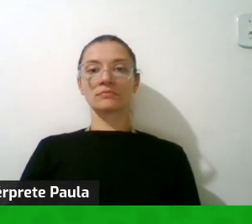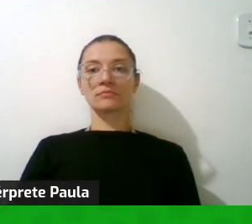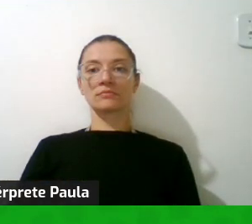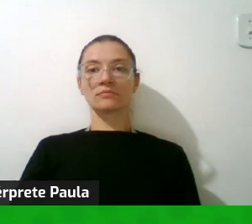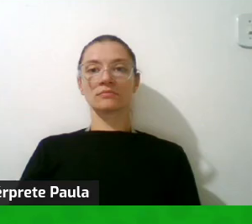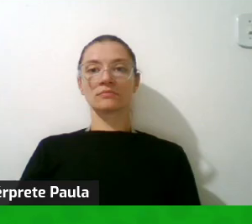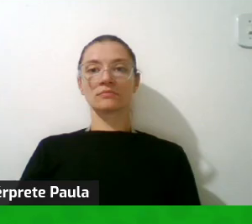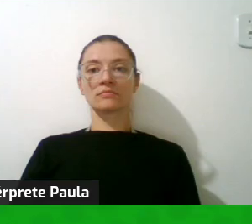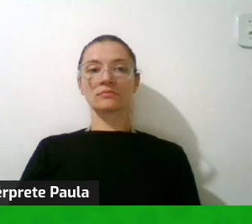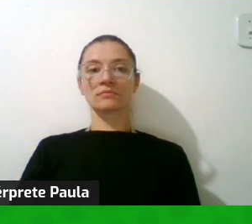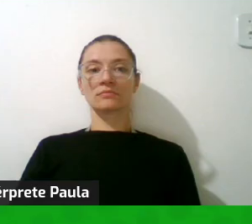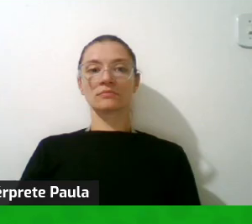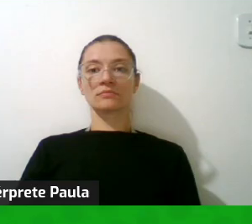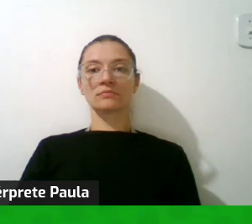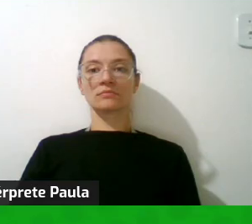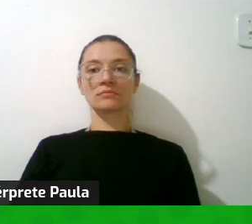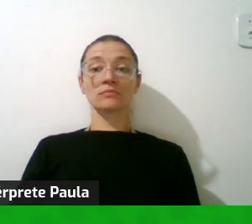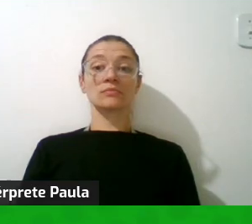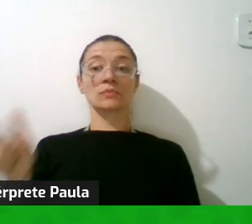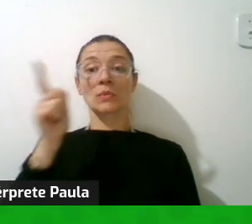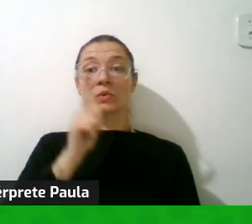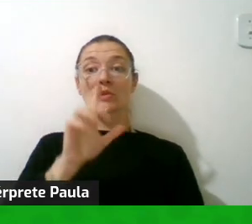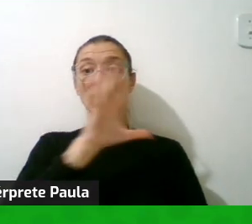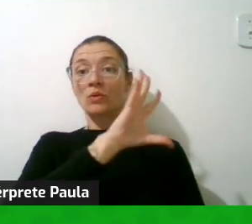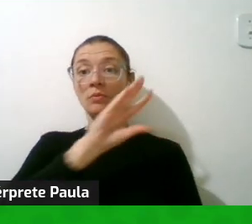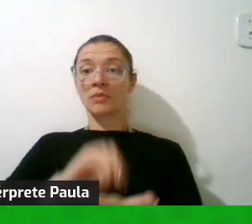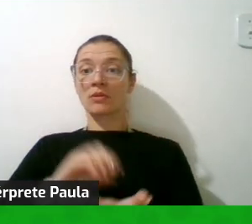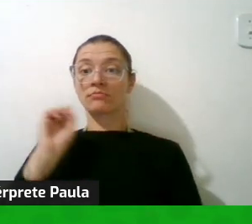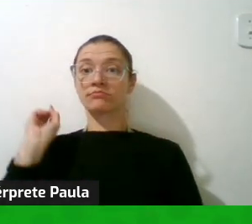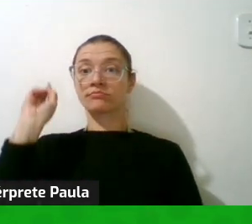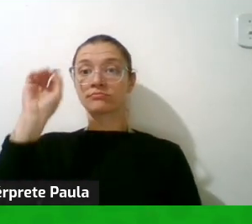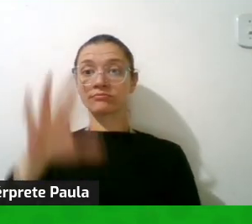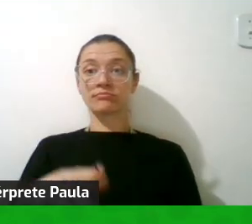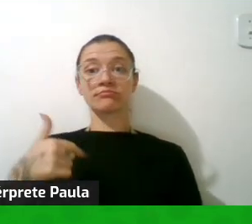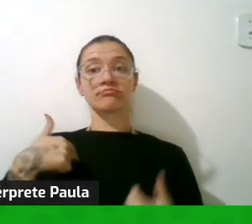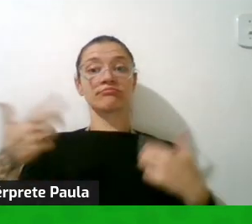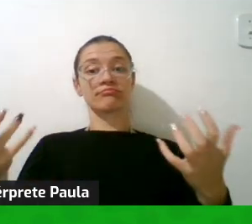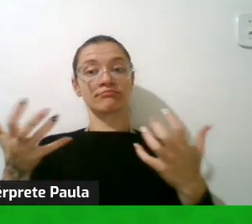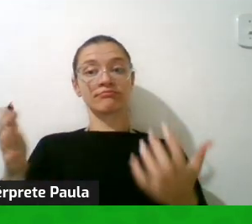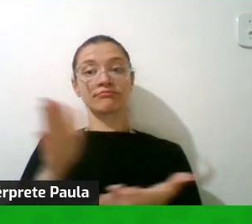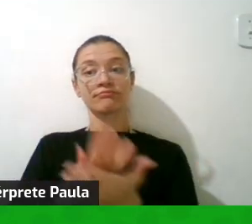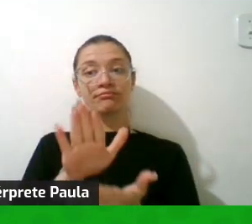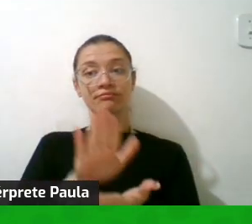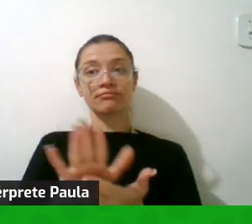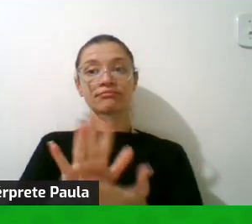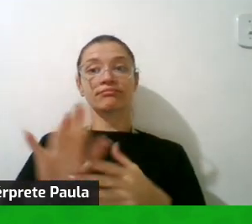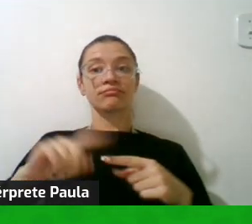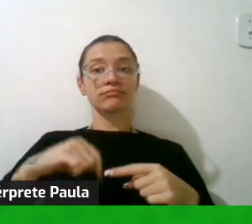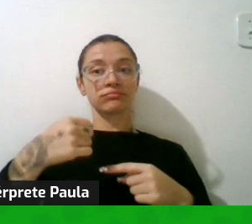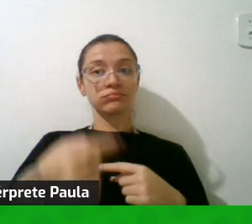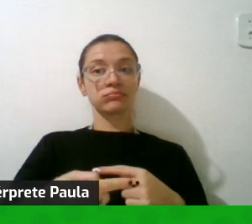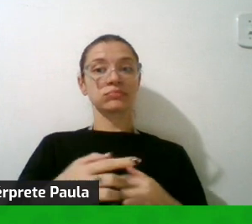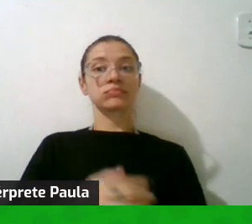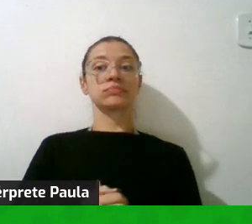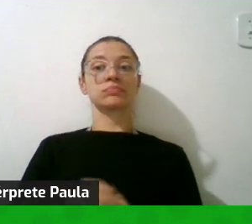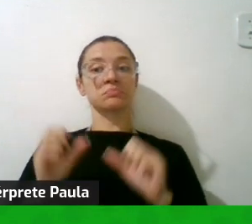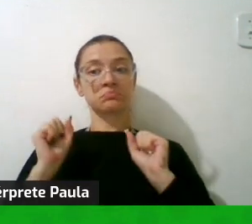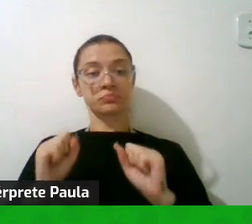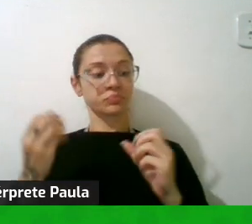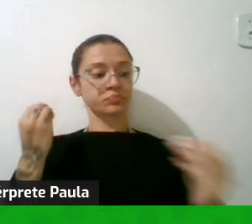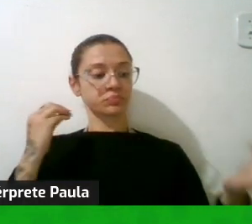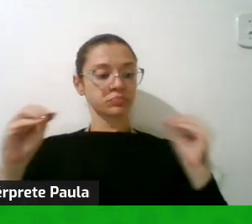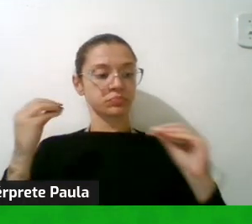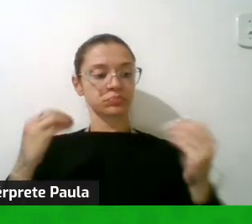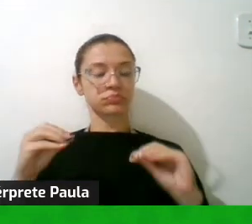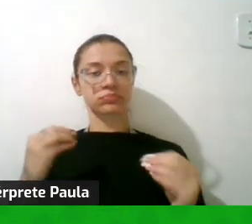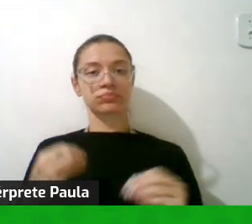que eu quero fazer uma apresentação, alguma coisa assim, quero imprimir ele depois, no meio de um documento, posso gerar os meus dados aqui no Excel e jogar para